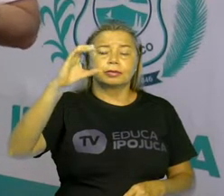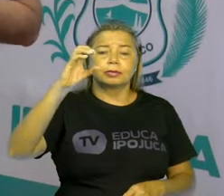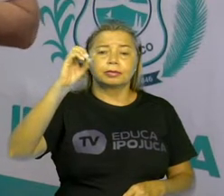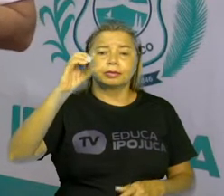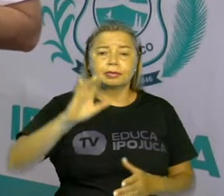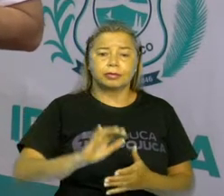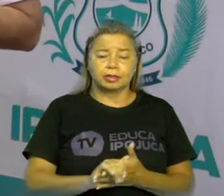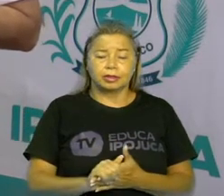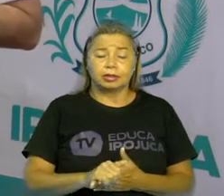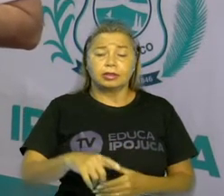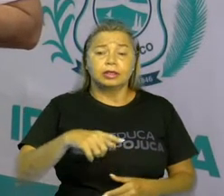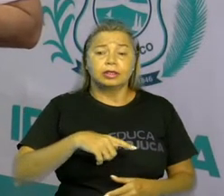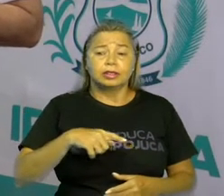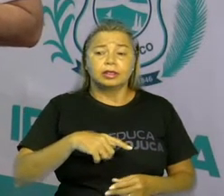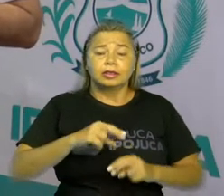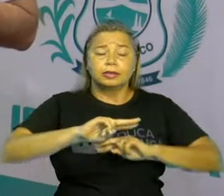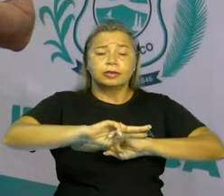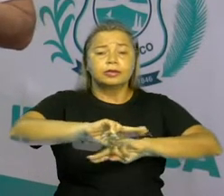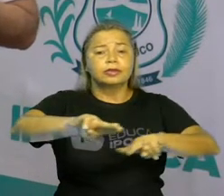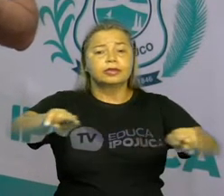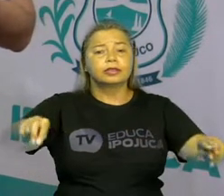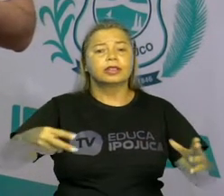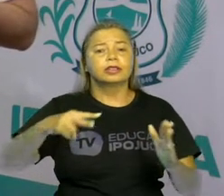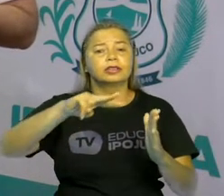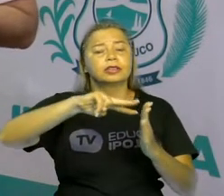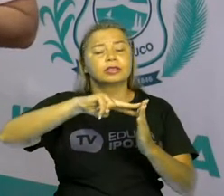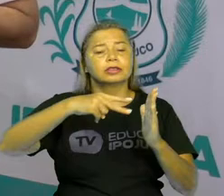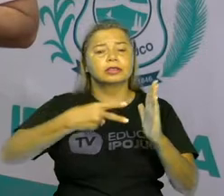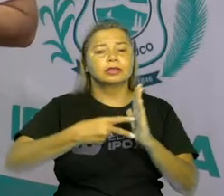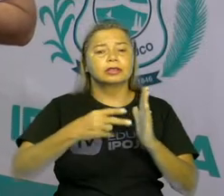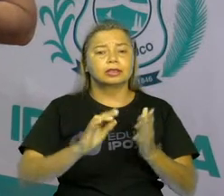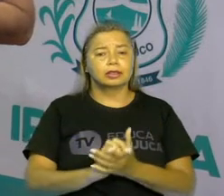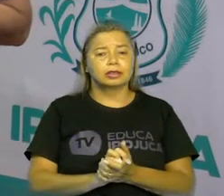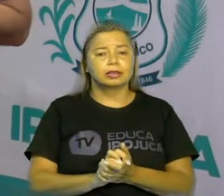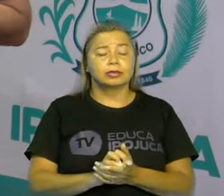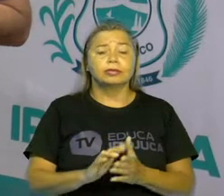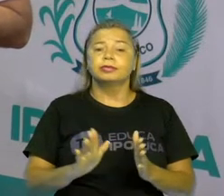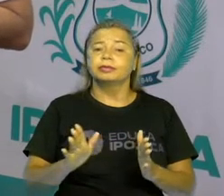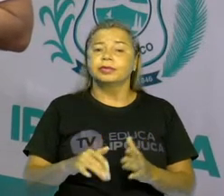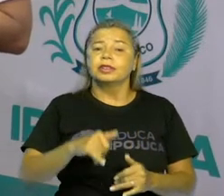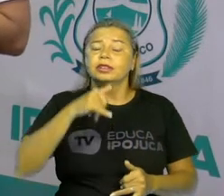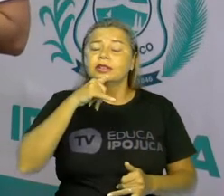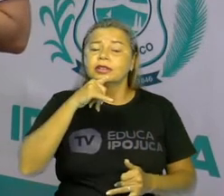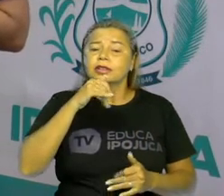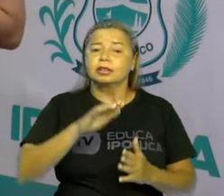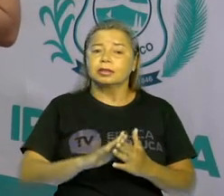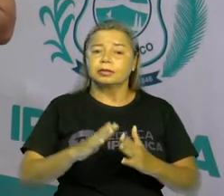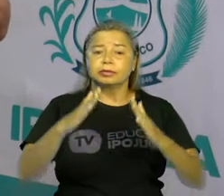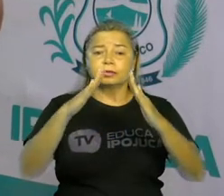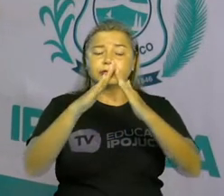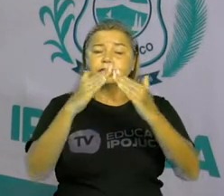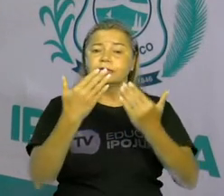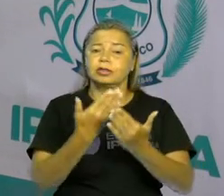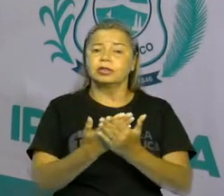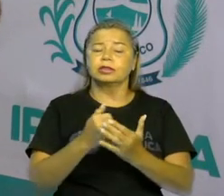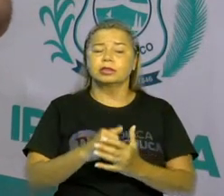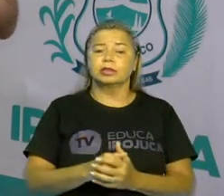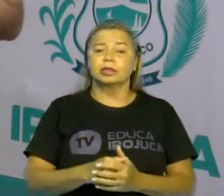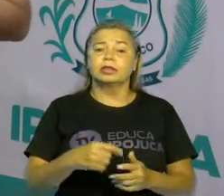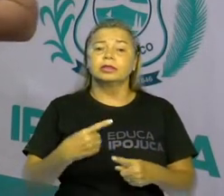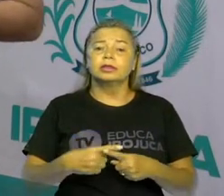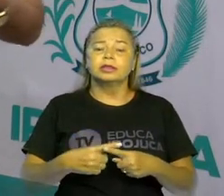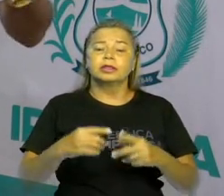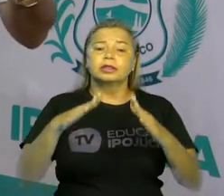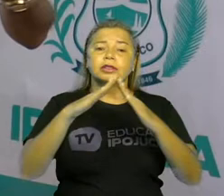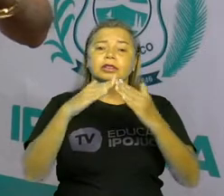A escola, por exemplo. A escola onde você estuda, você aprende, né? Você estuda e